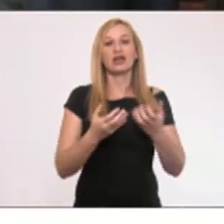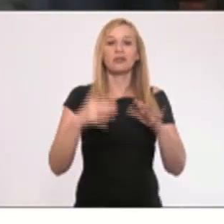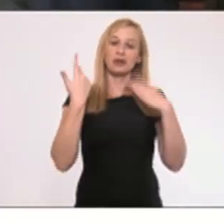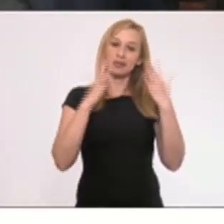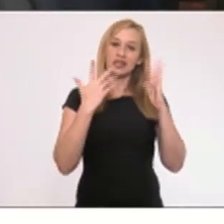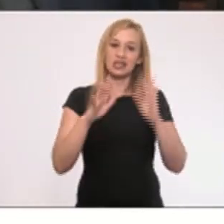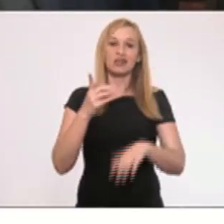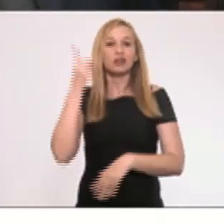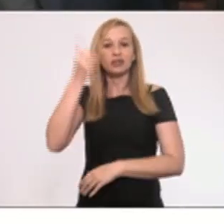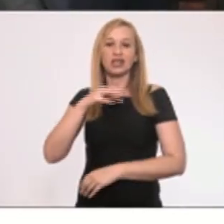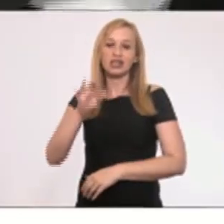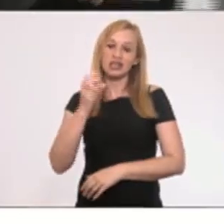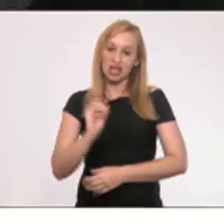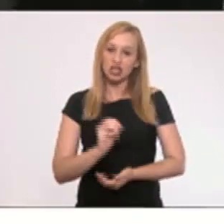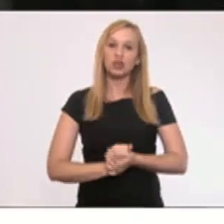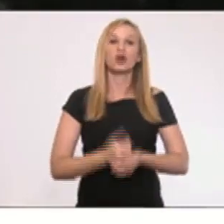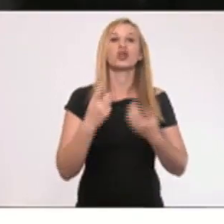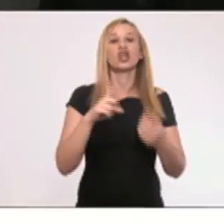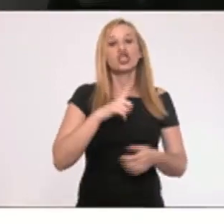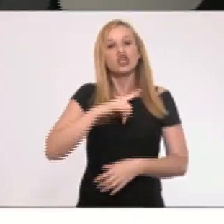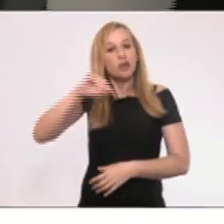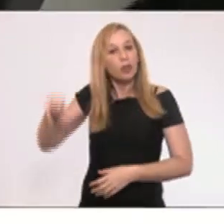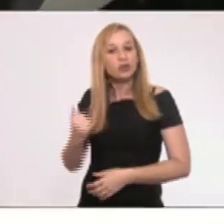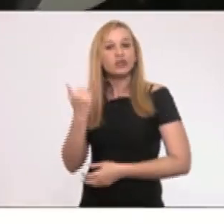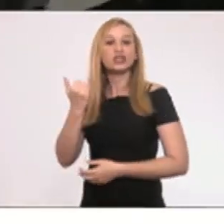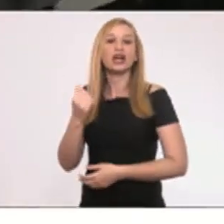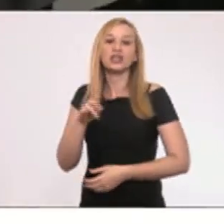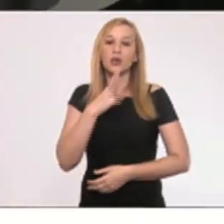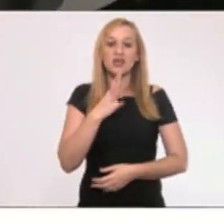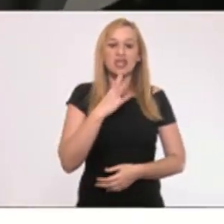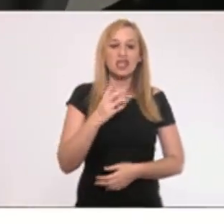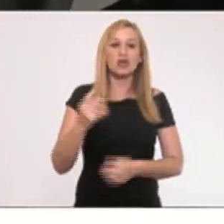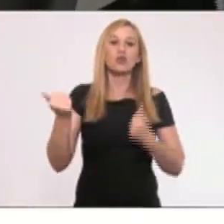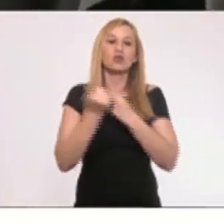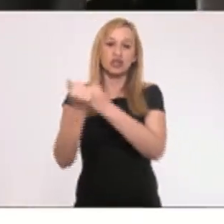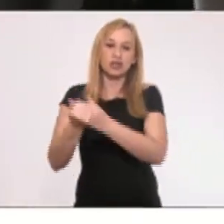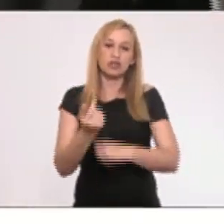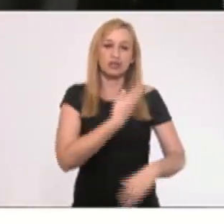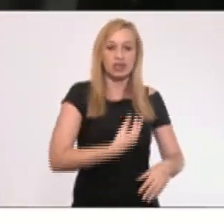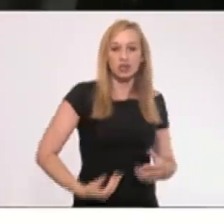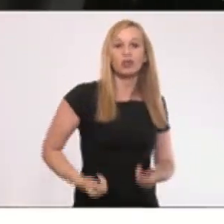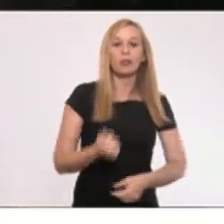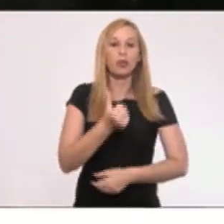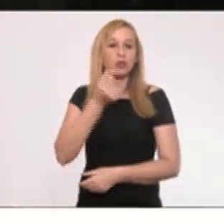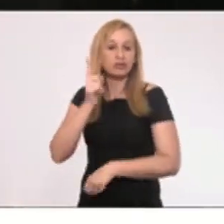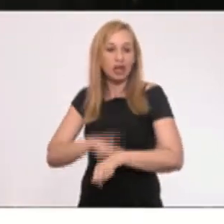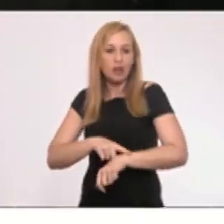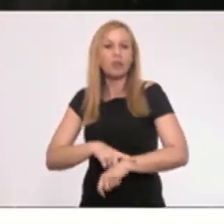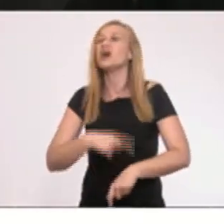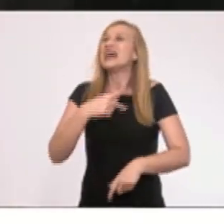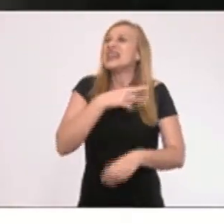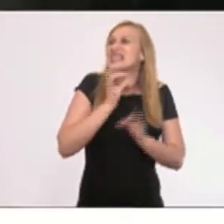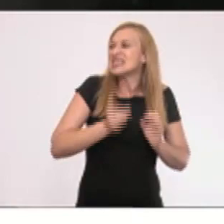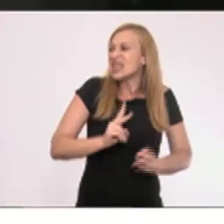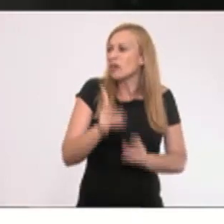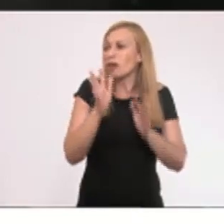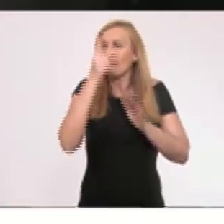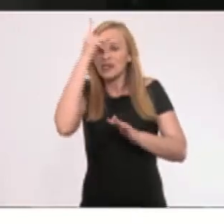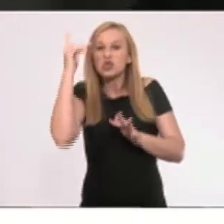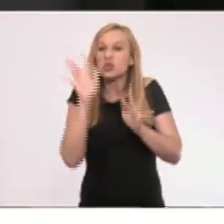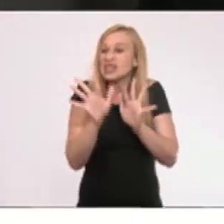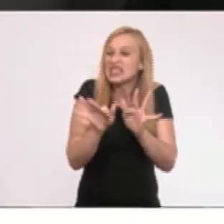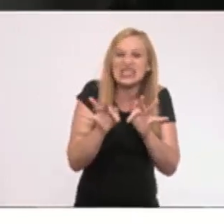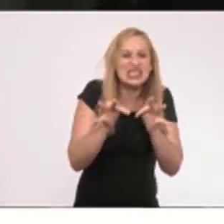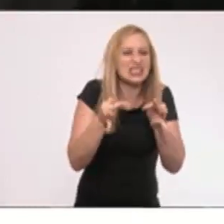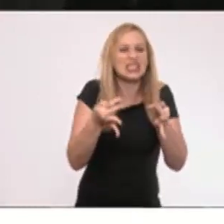Sérgio Fernandes. Eu tive a oportunidade de conhecer o vice-governador há pouco tempo, mas sempre uma pessoa muito solícita, uma pessoa